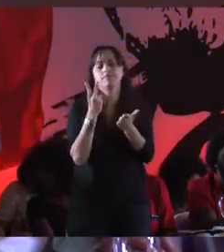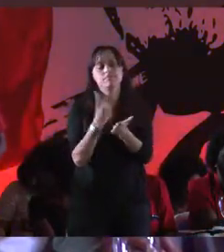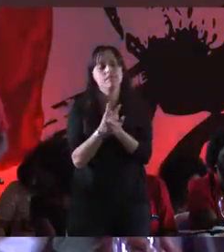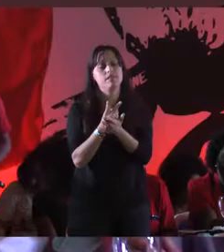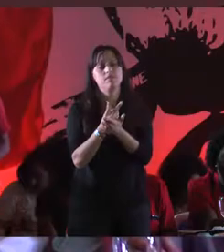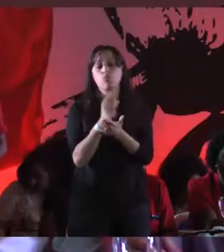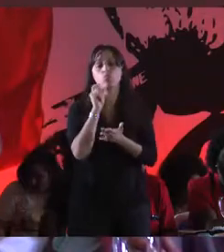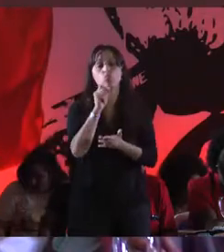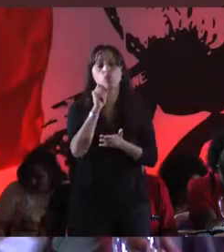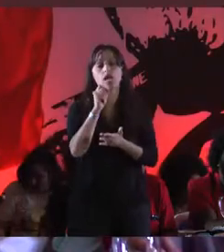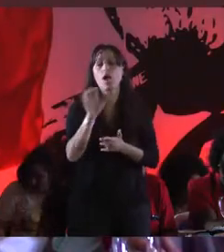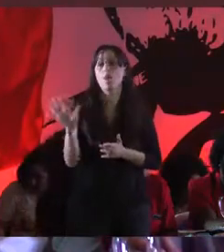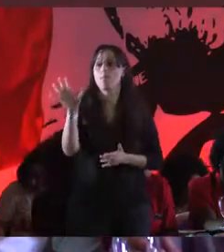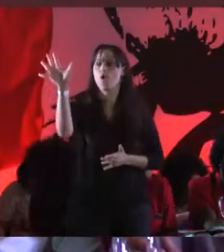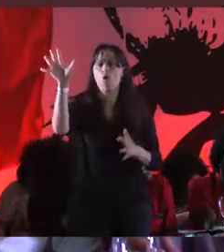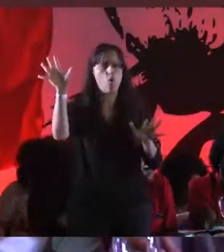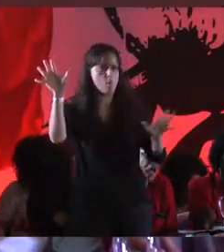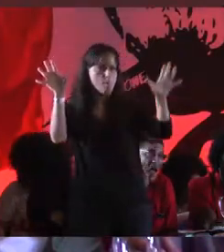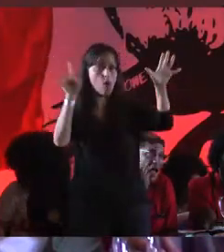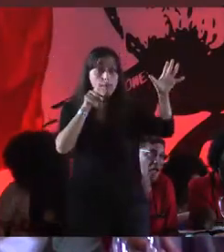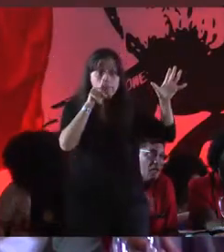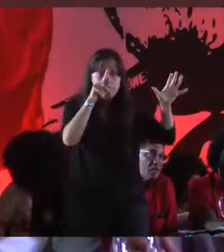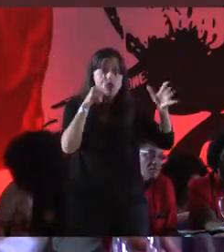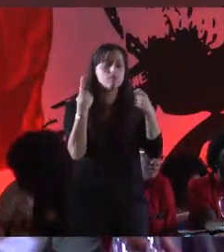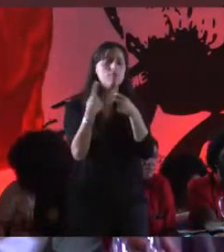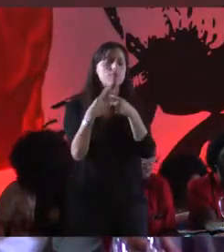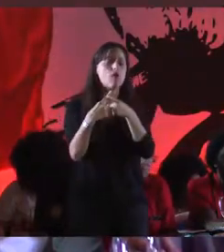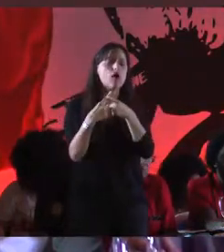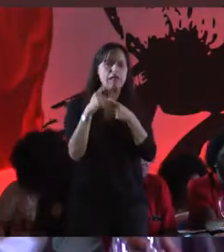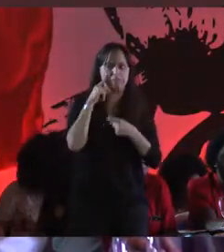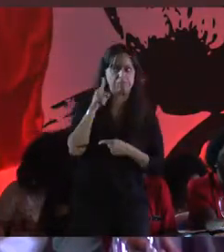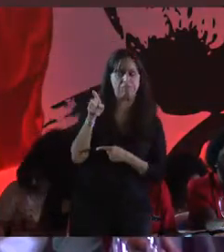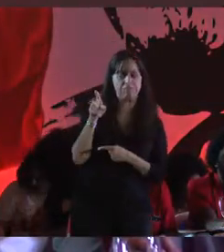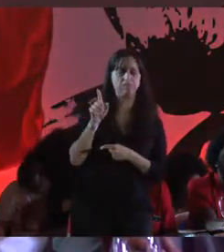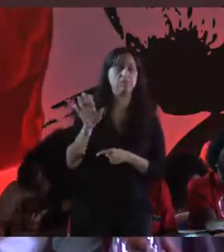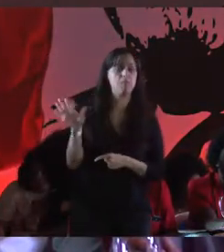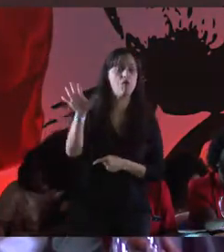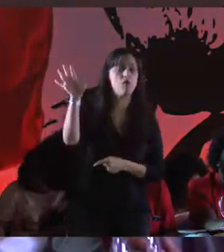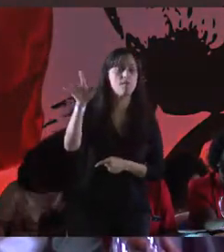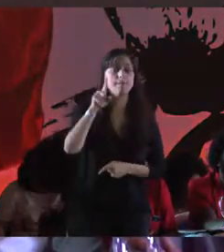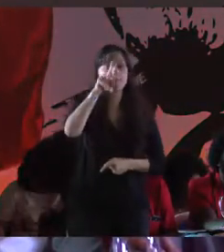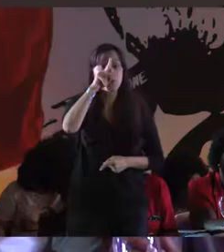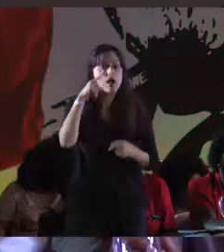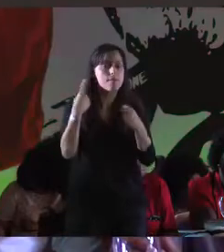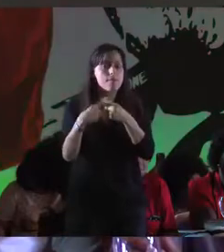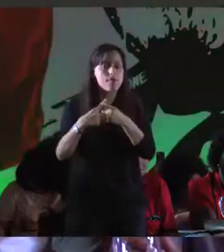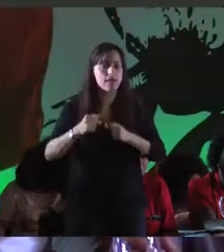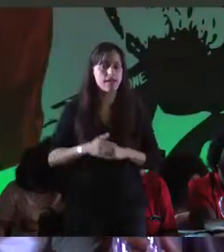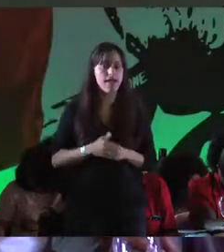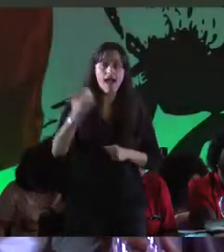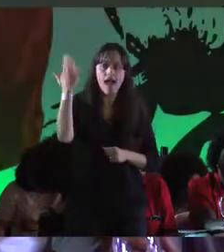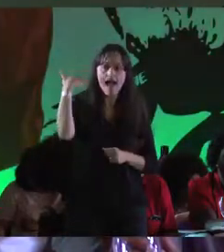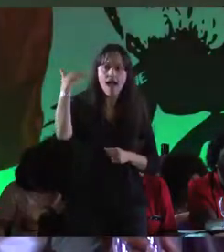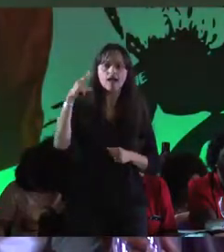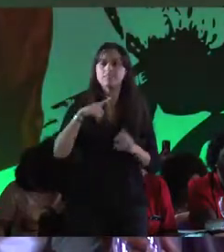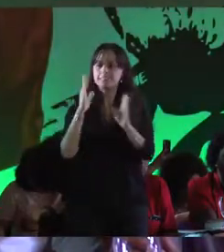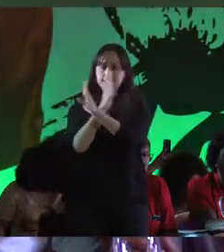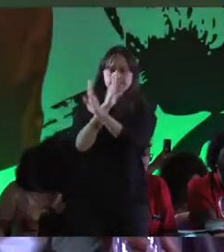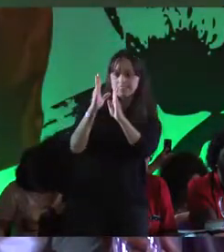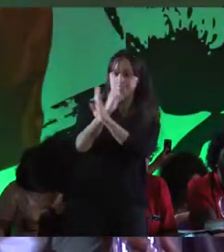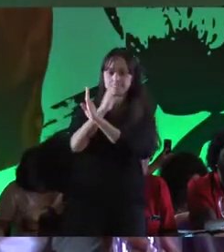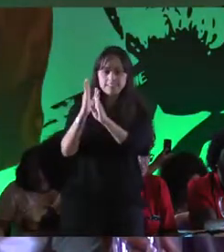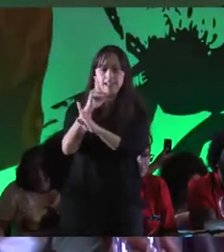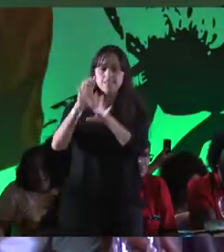Rio de Janeiro, como áreas perigosas. Antigamente perseguiam com capitães do mato. Agora